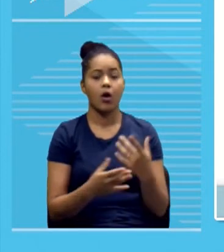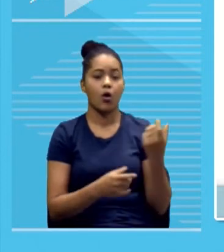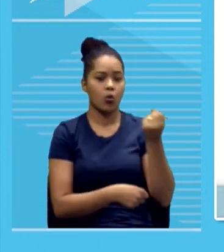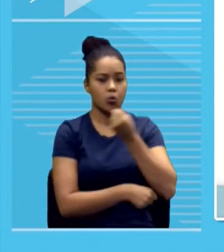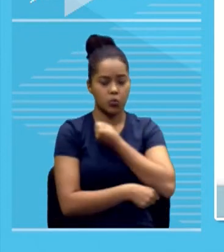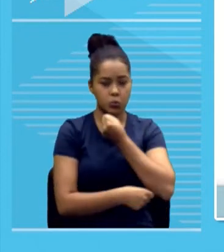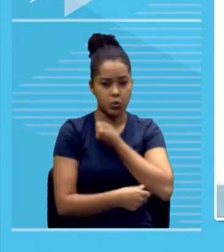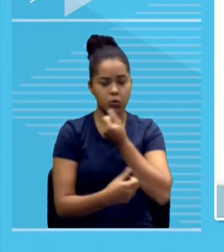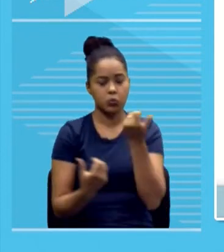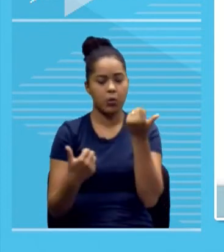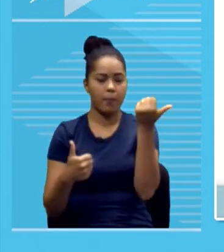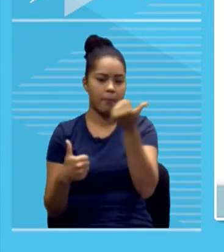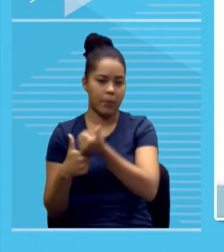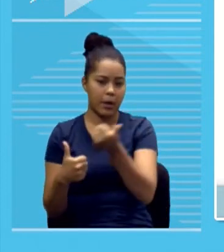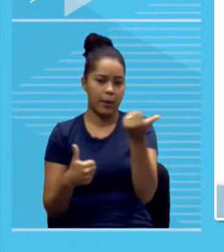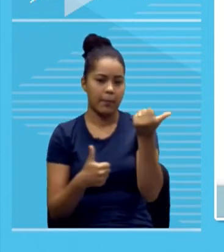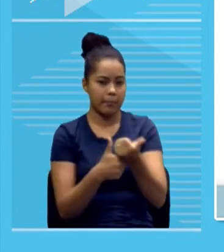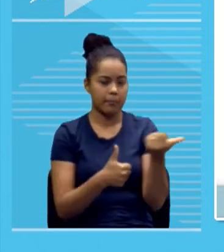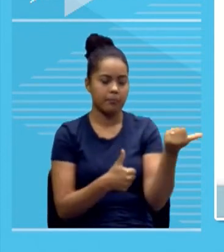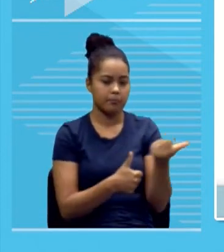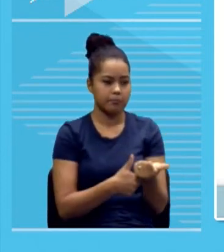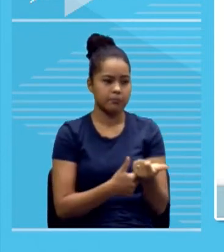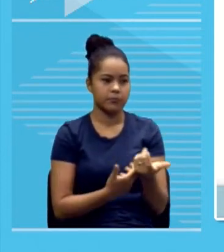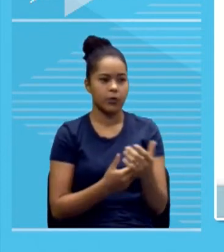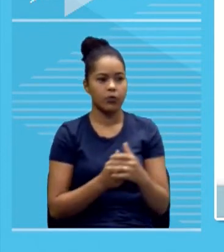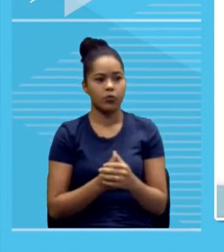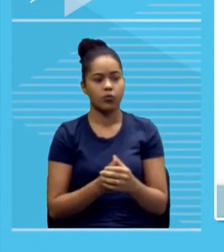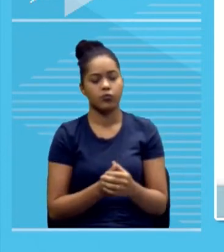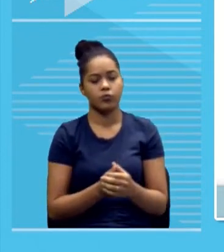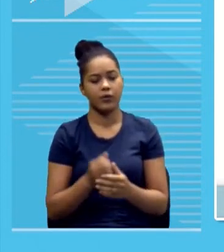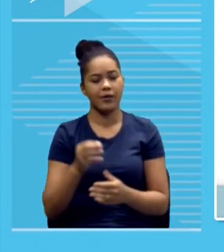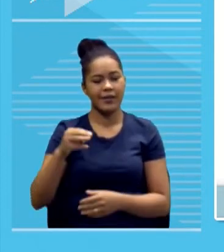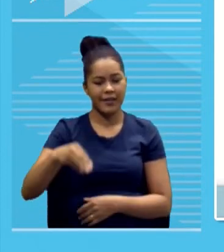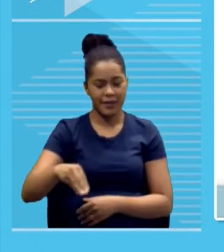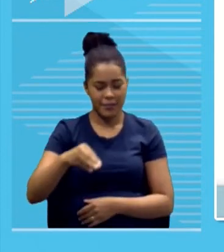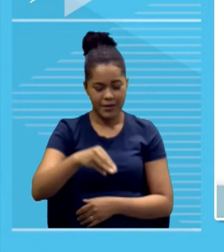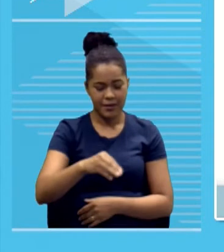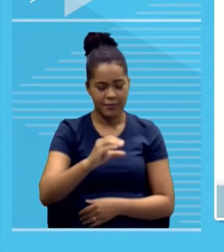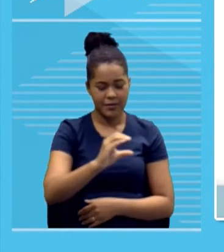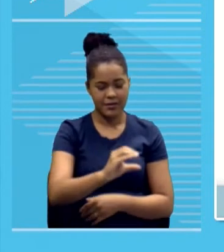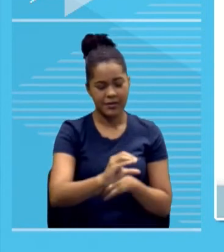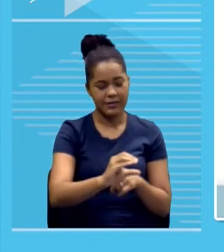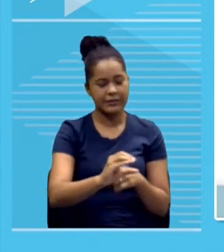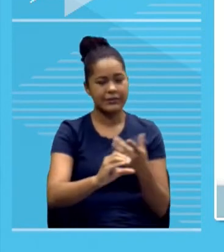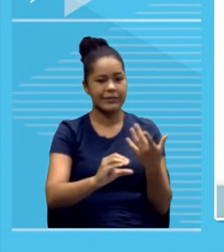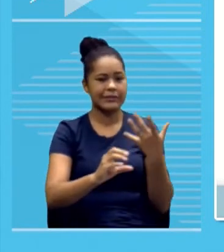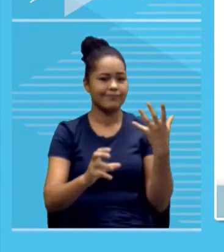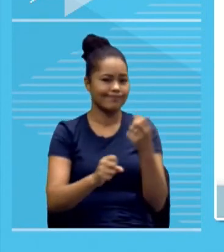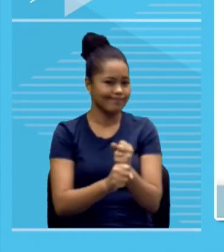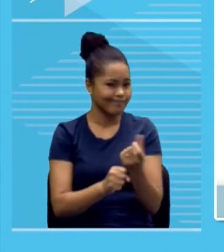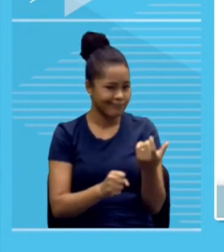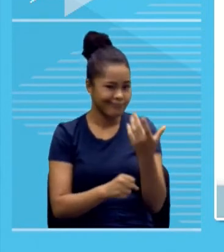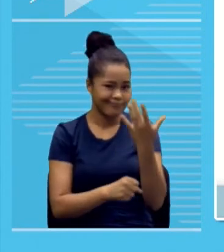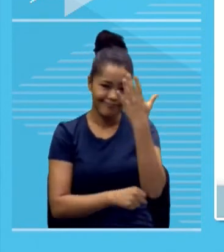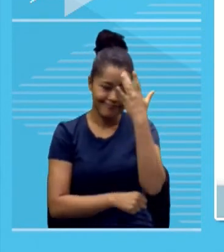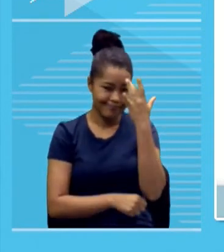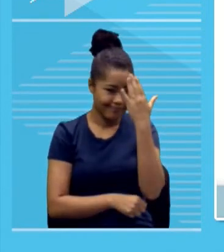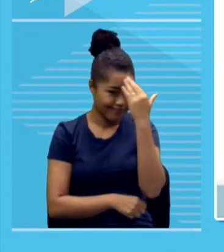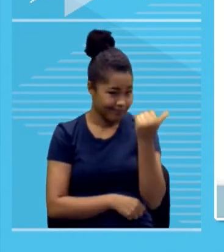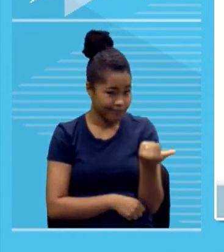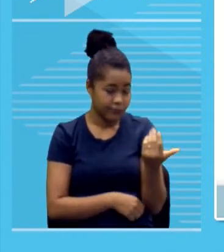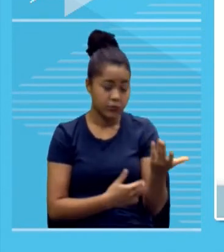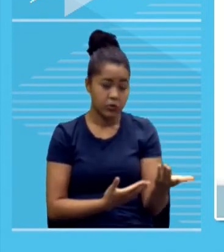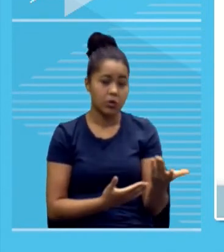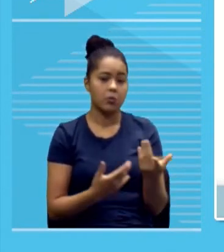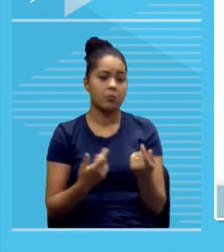equivalente seria igual. Faz o MMC. Mateus, eu sou muito ruim com MMC. O que é que eu faço? Cara, é simples.